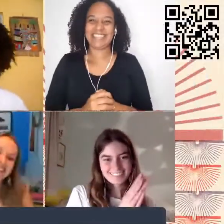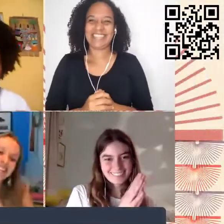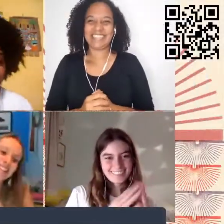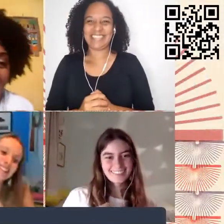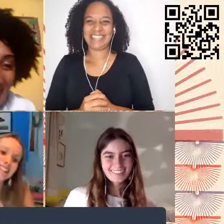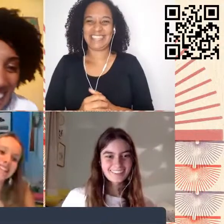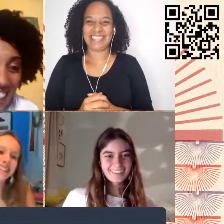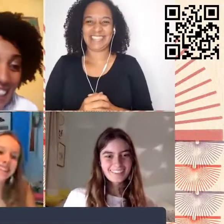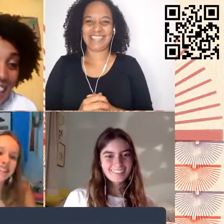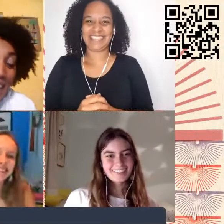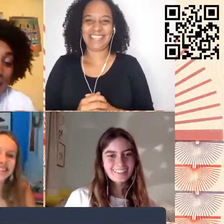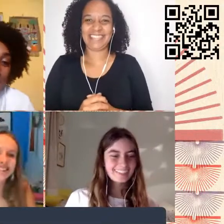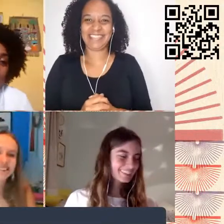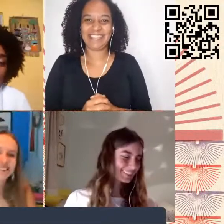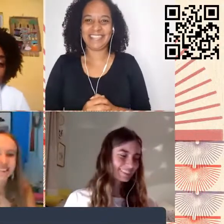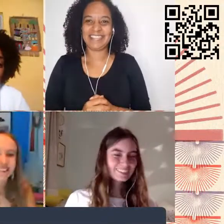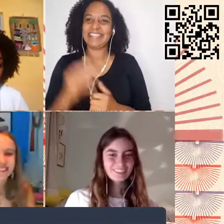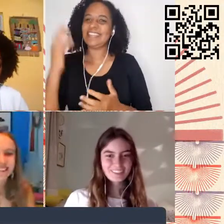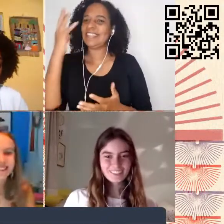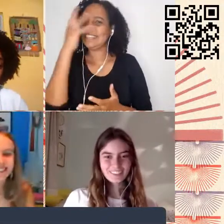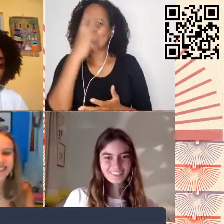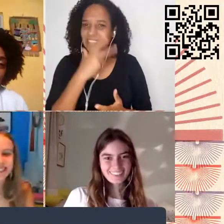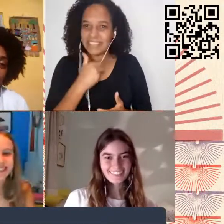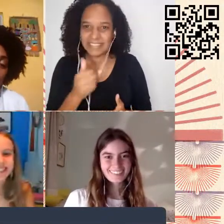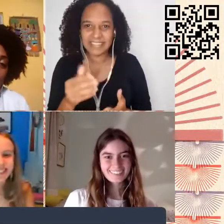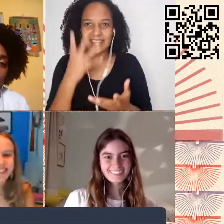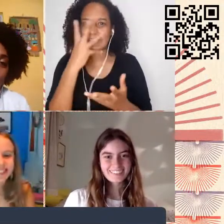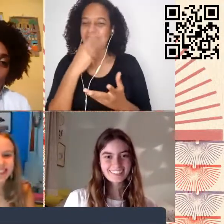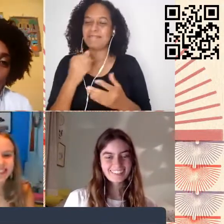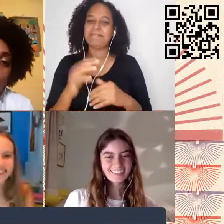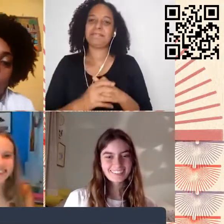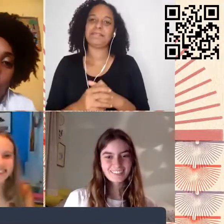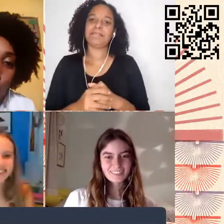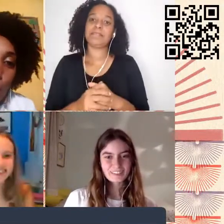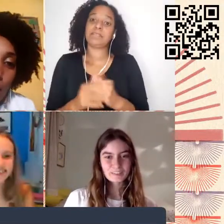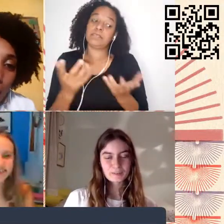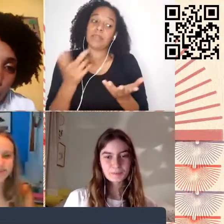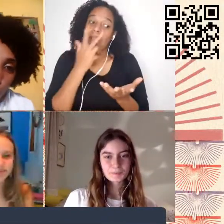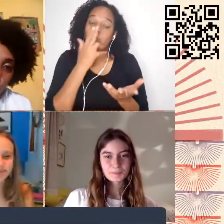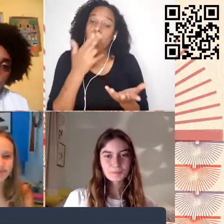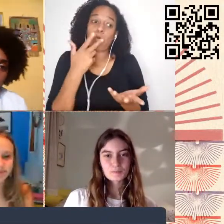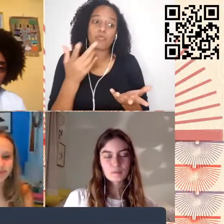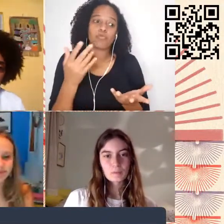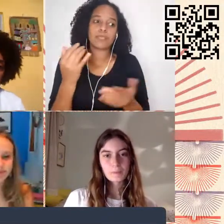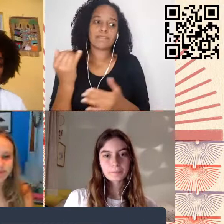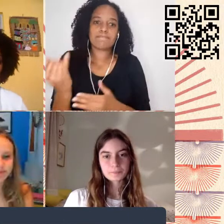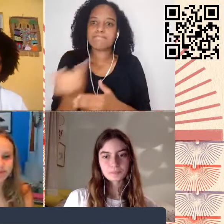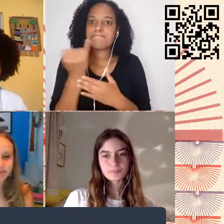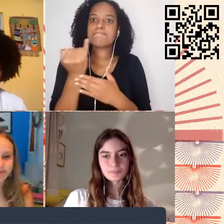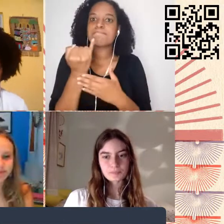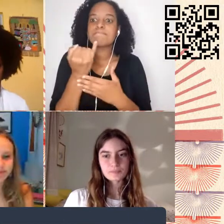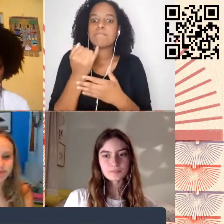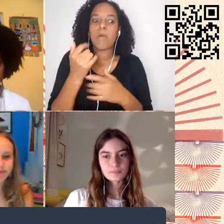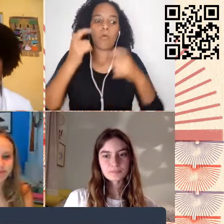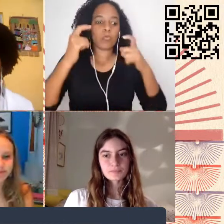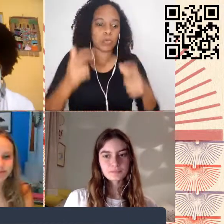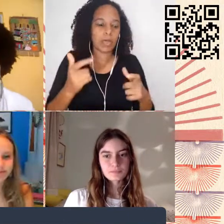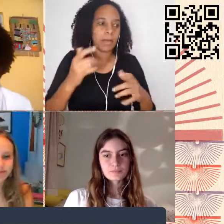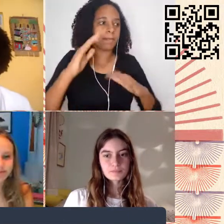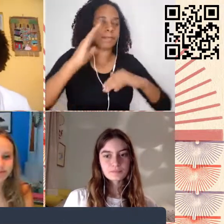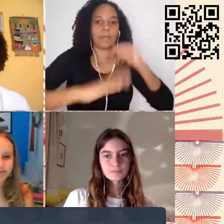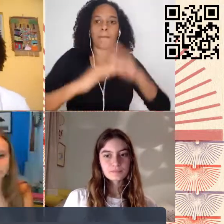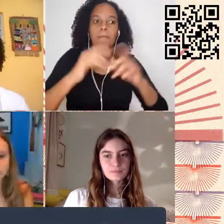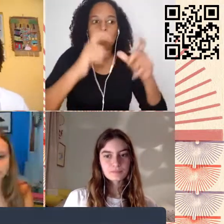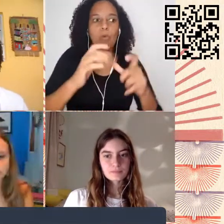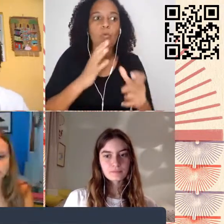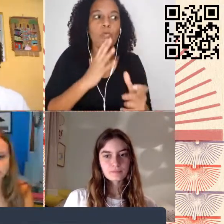Ai, Ju, que lindo! Que lindo, Ju! Eu acho que é extremamente importante, como espaço de construção de conhecimento,